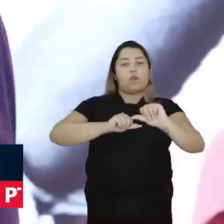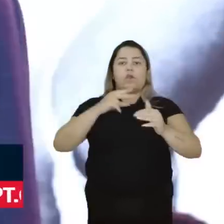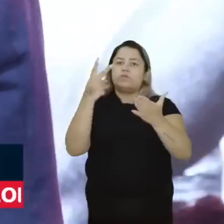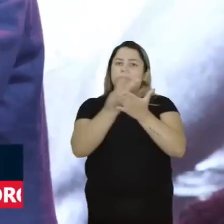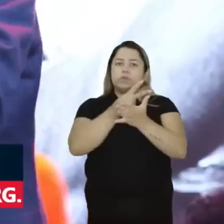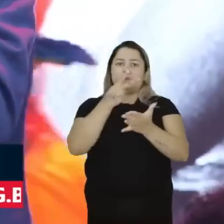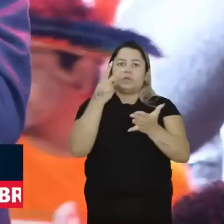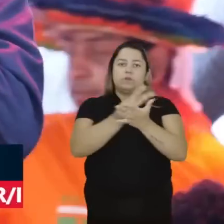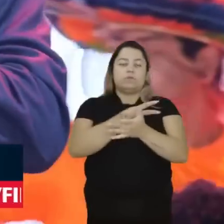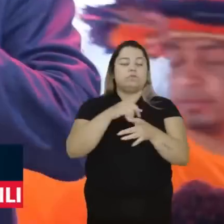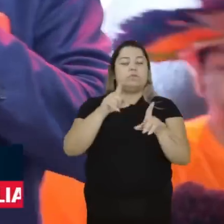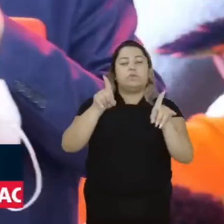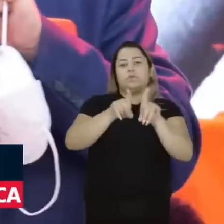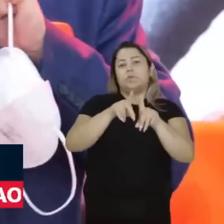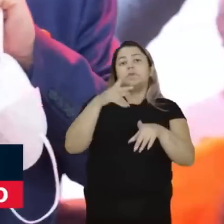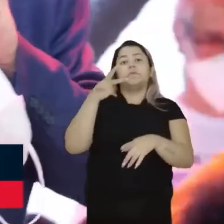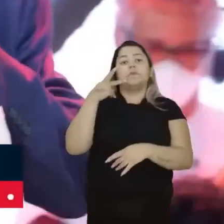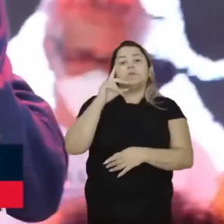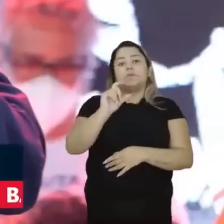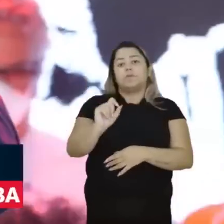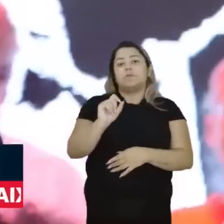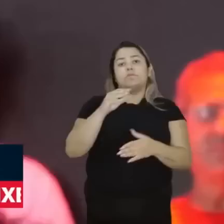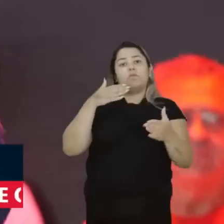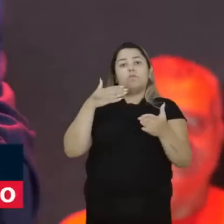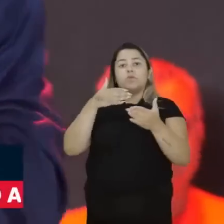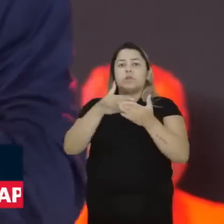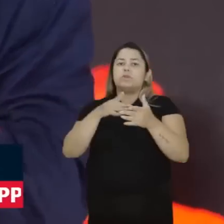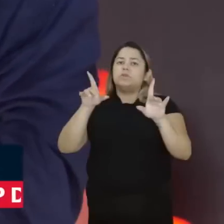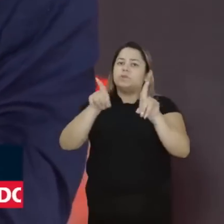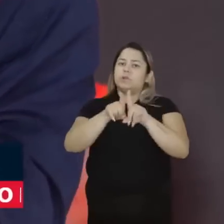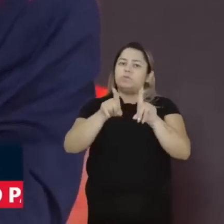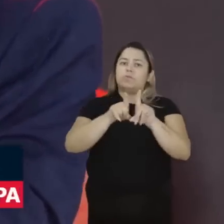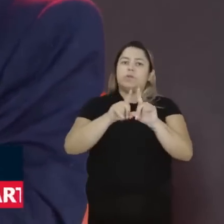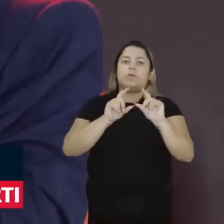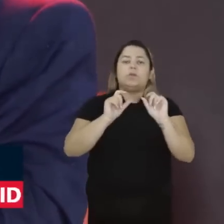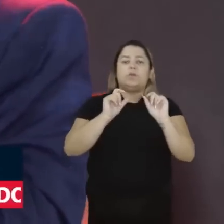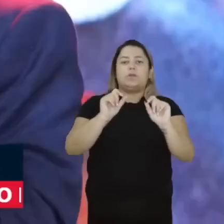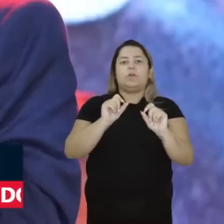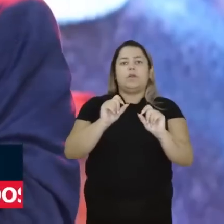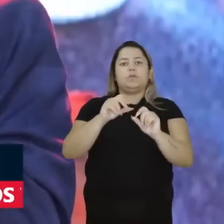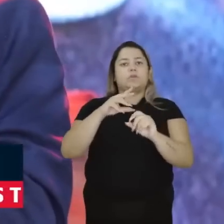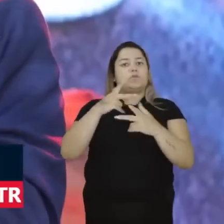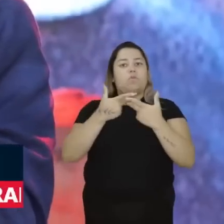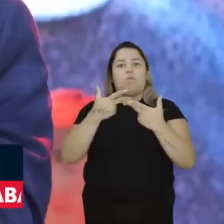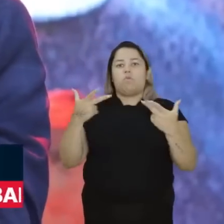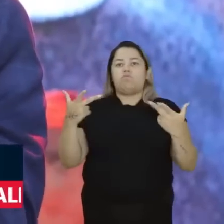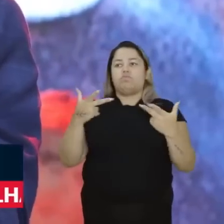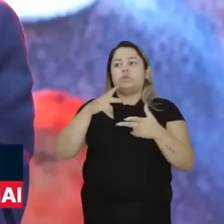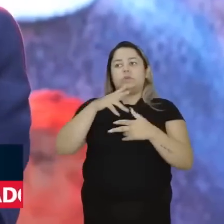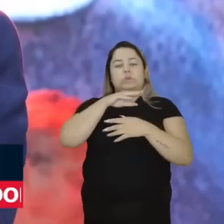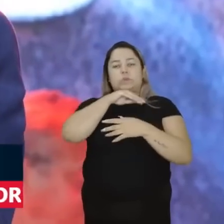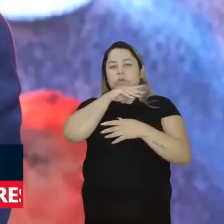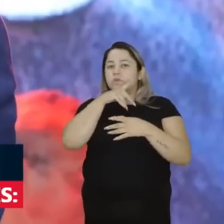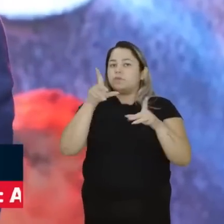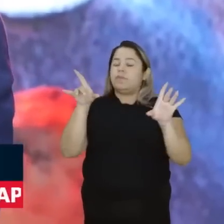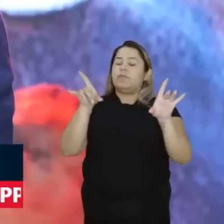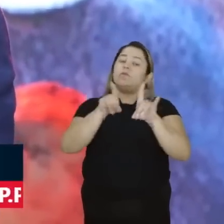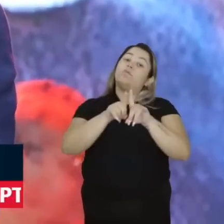de lá, para poder impedir com que faça essas desgraças para vocês. Por